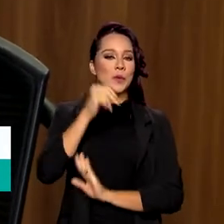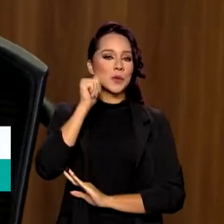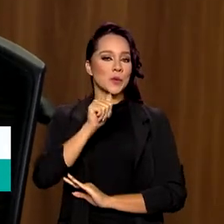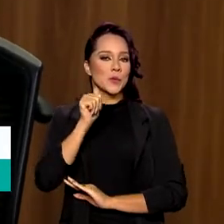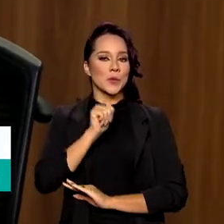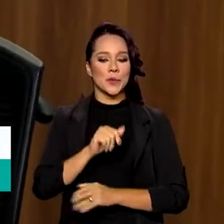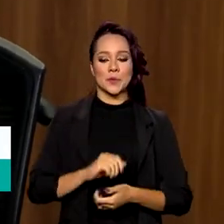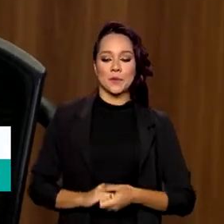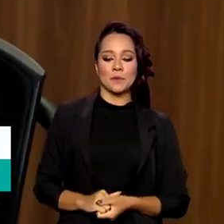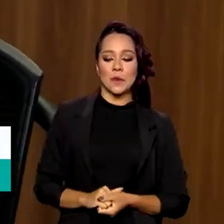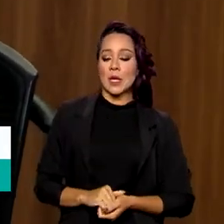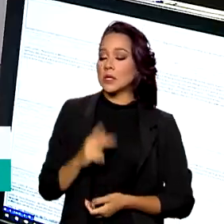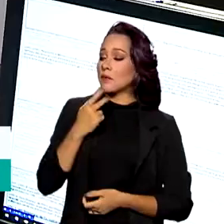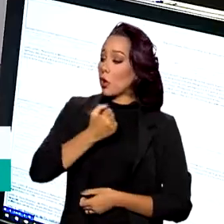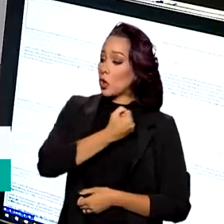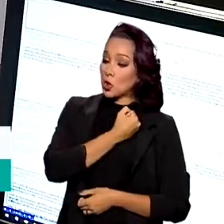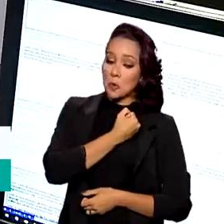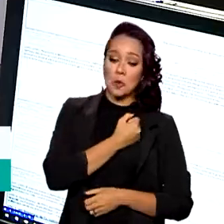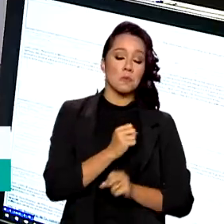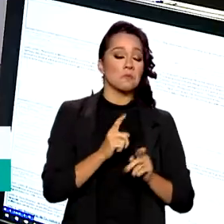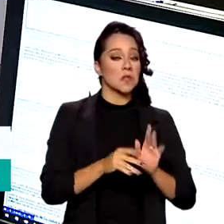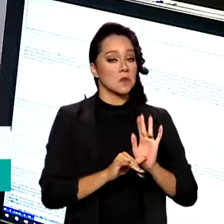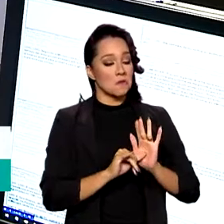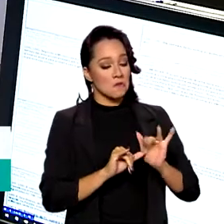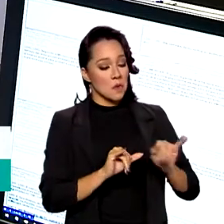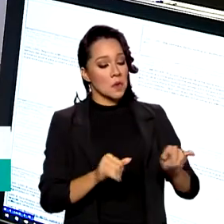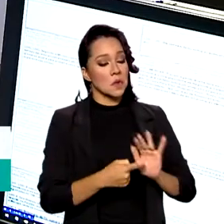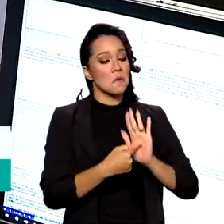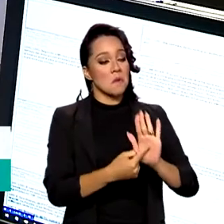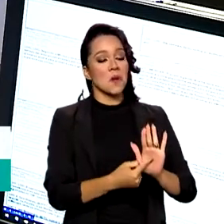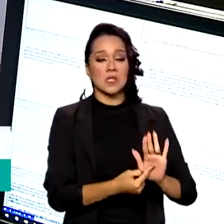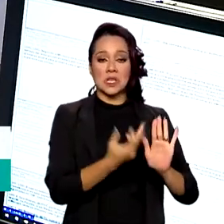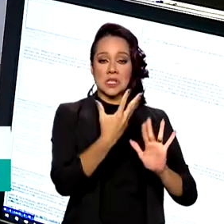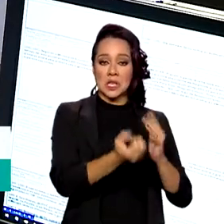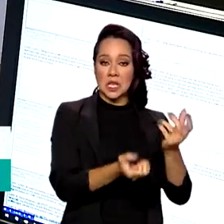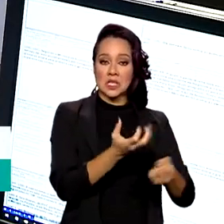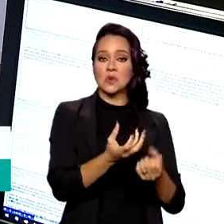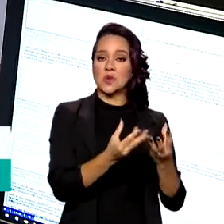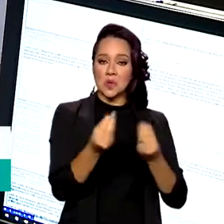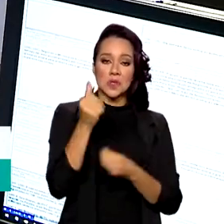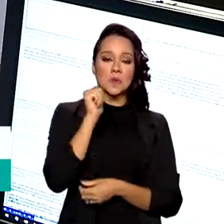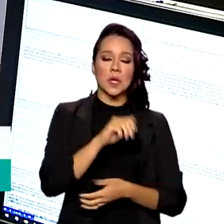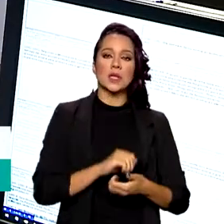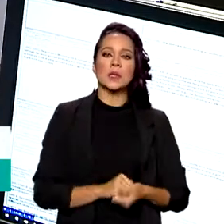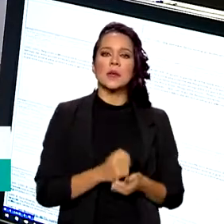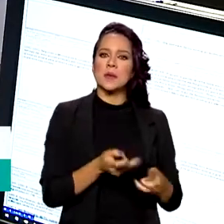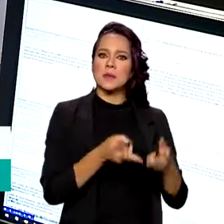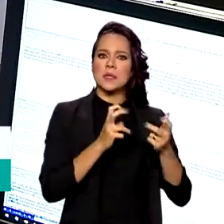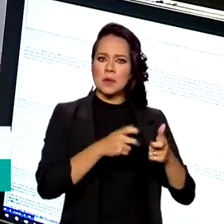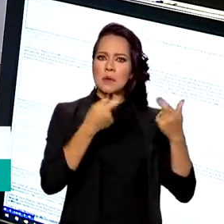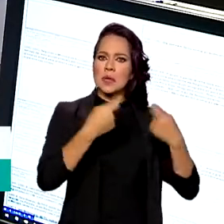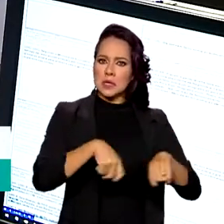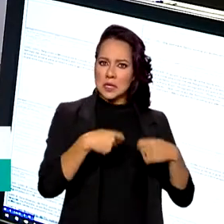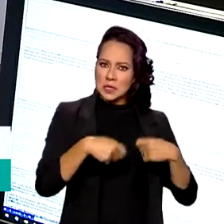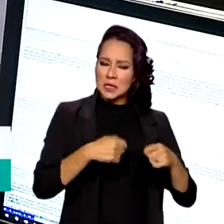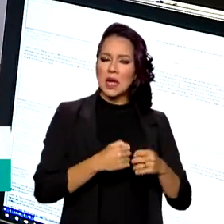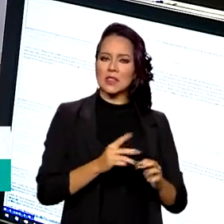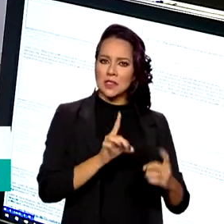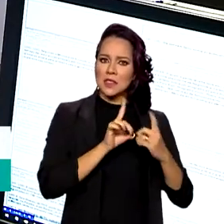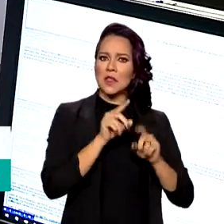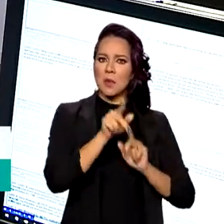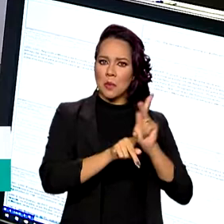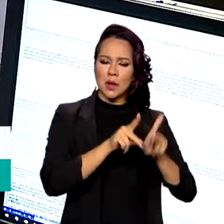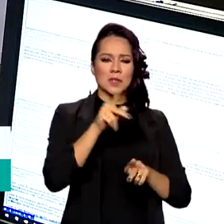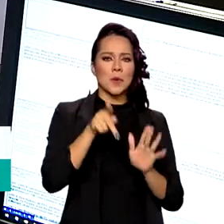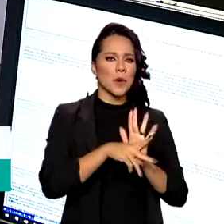a senhora falou em números bem os dados mostram realmente adesão é aceitação e a gente percebe que é uma necessidade atender